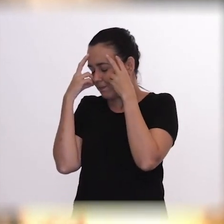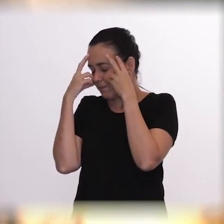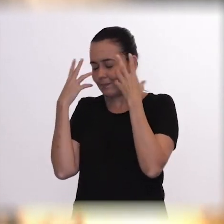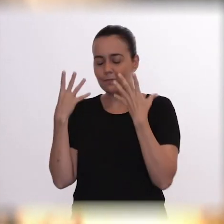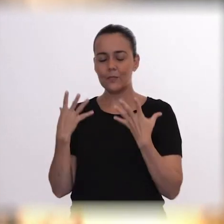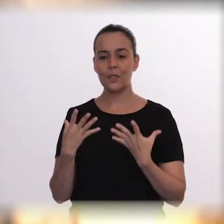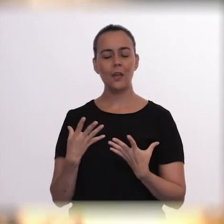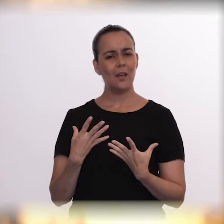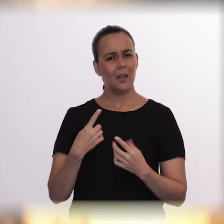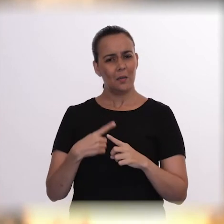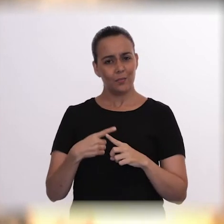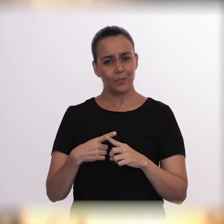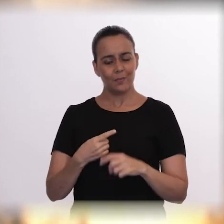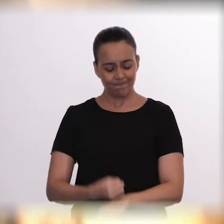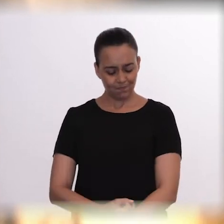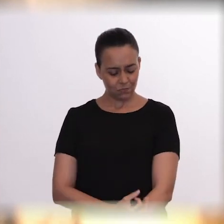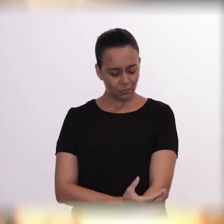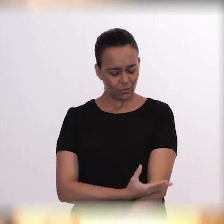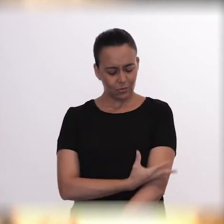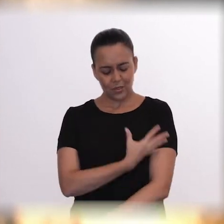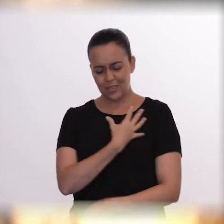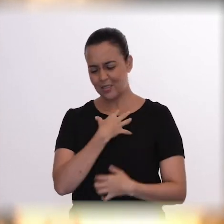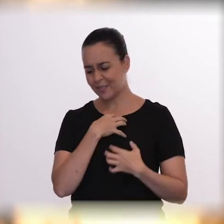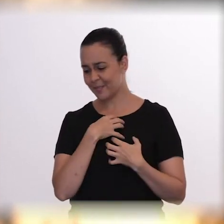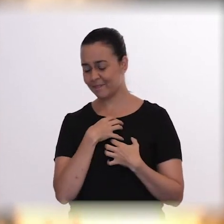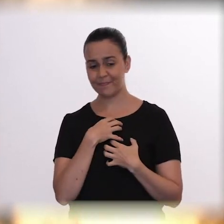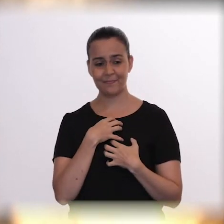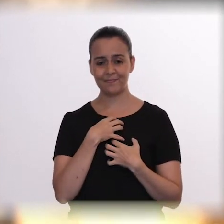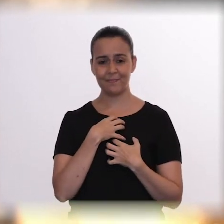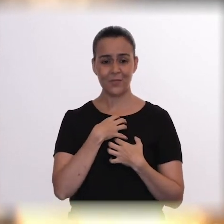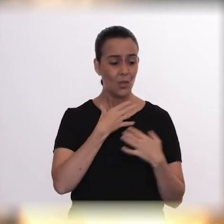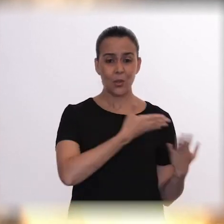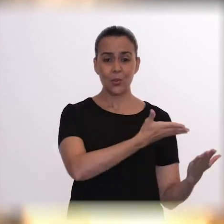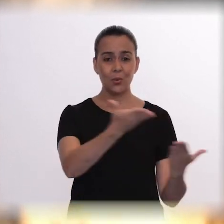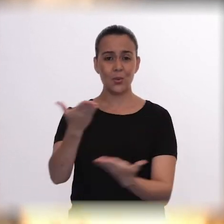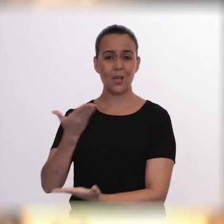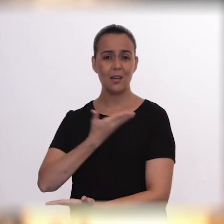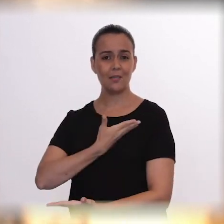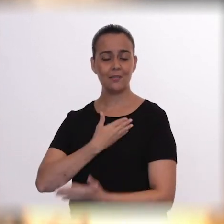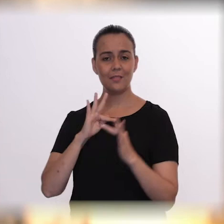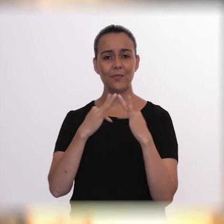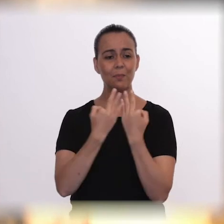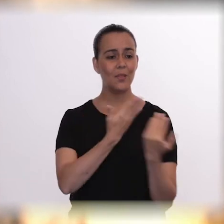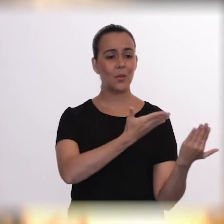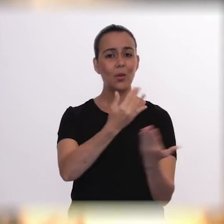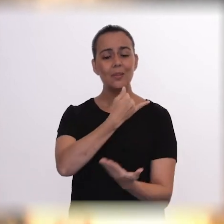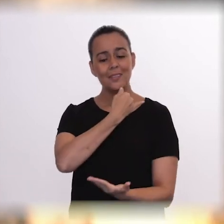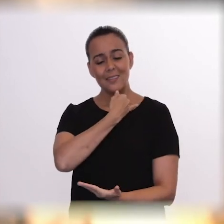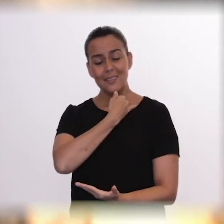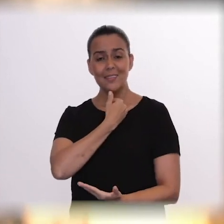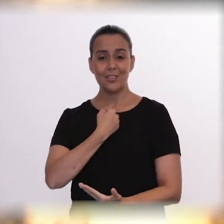porque era um sentimento de desapontar, né, todo mundo. De